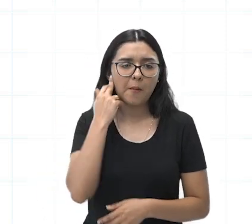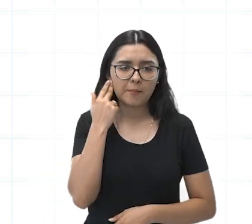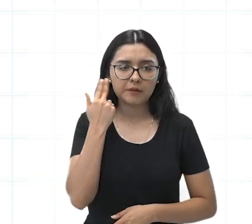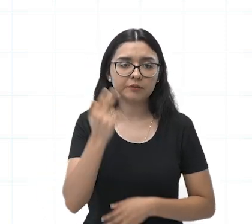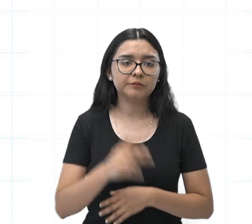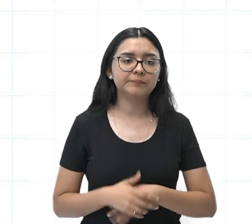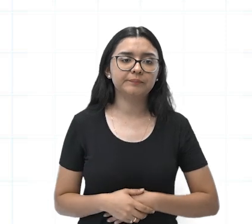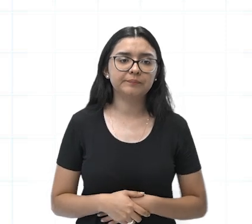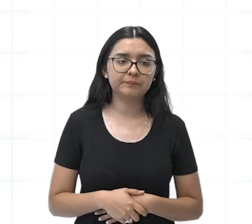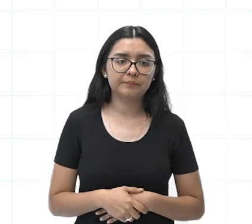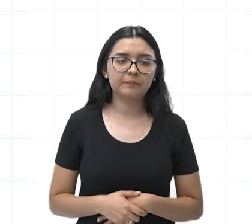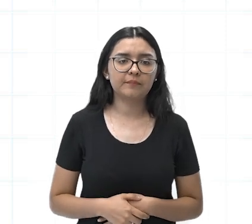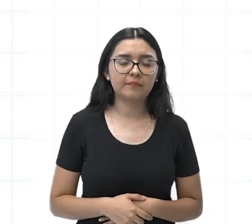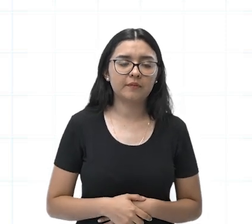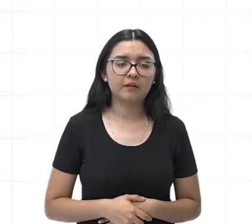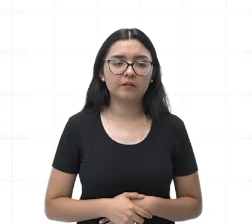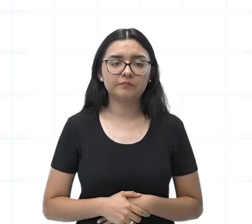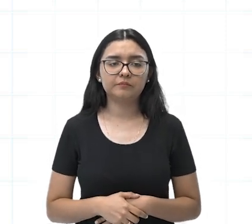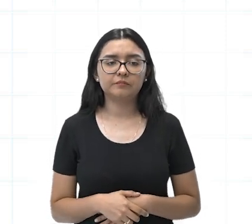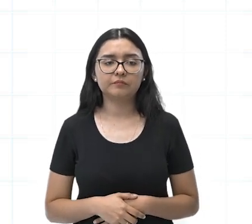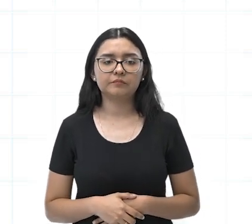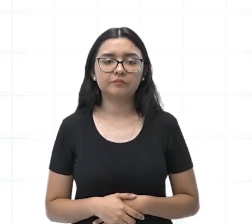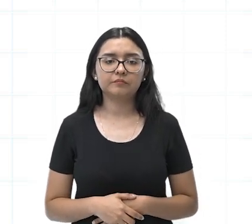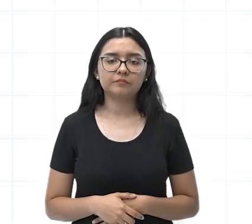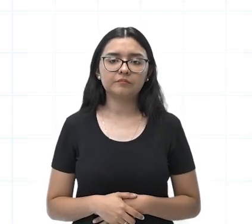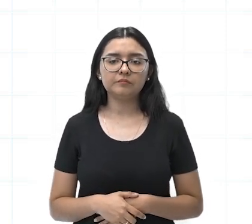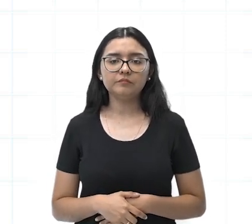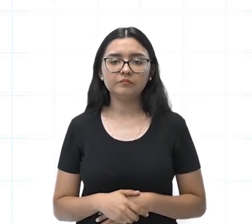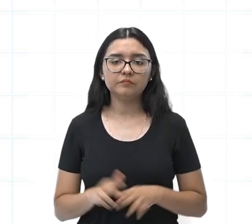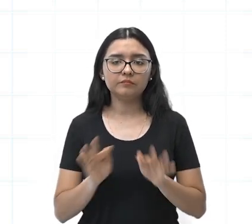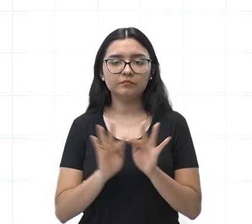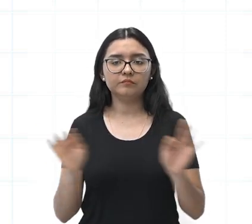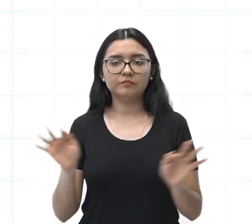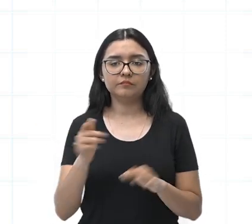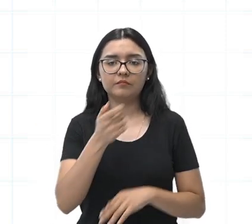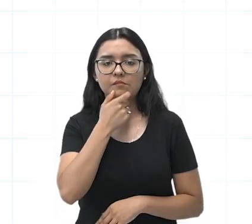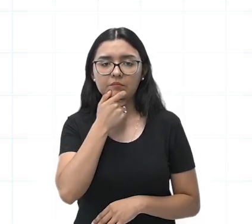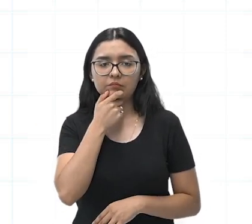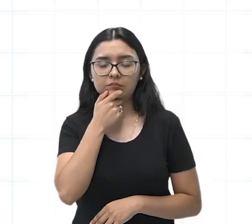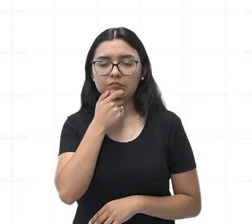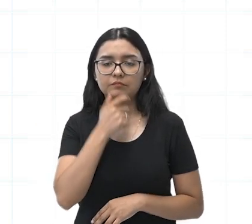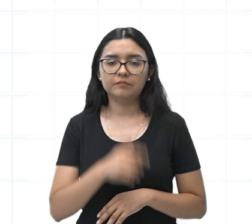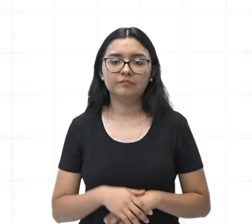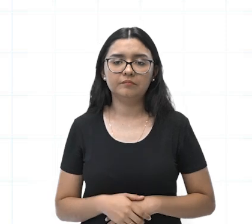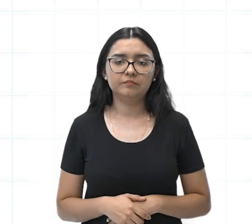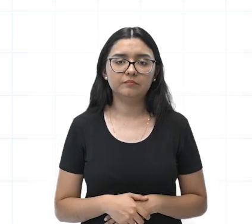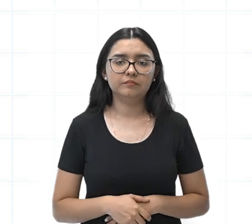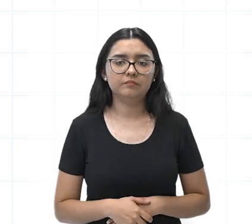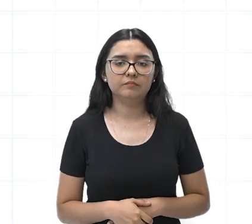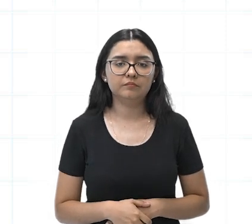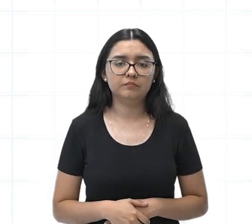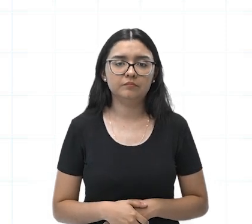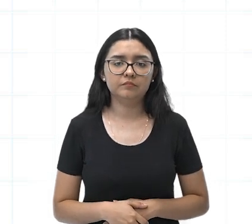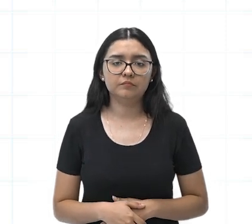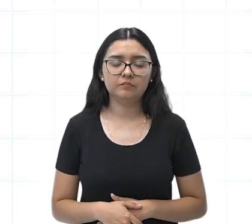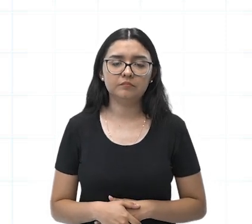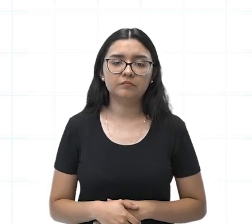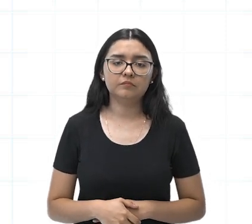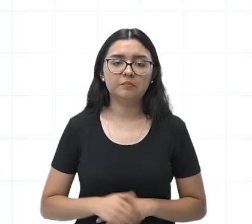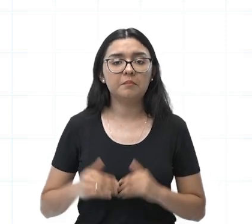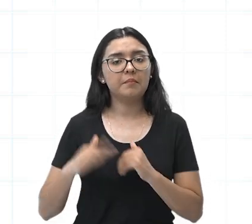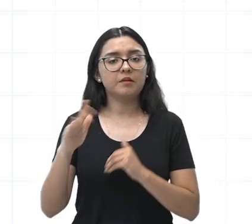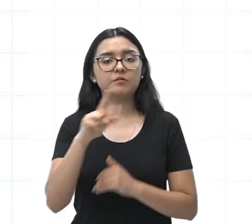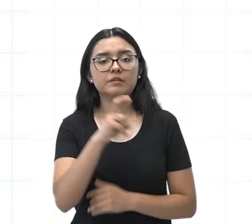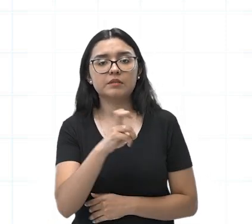tá? Normalmente, most of the time, na maioria das vezes, more than 50% of the time. Mais do